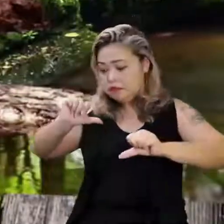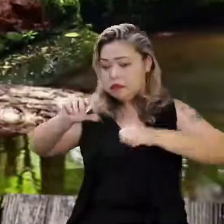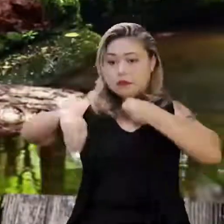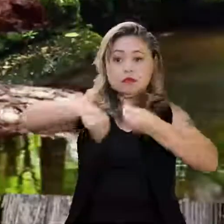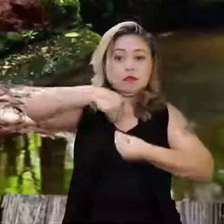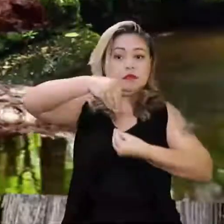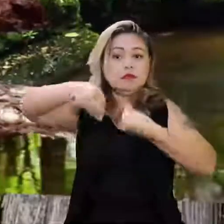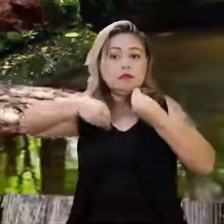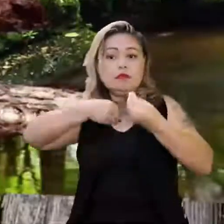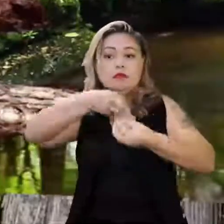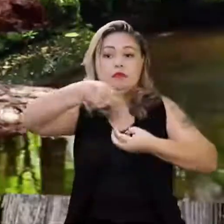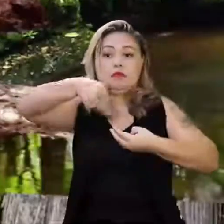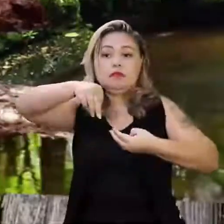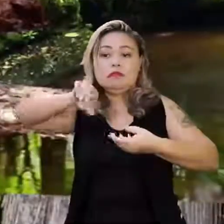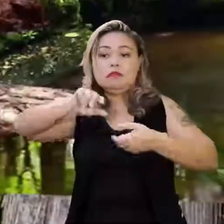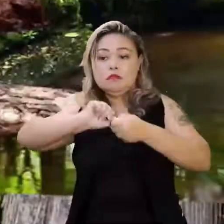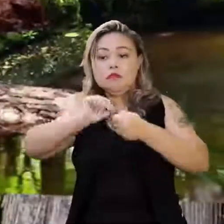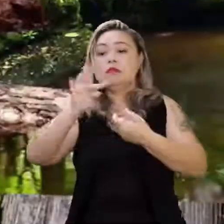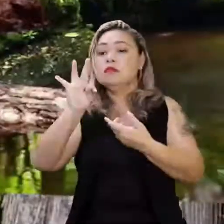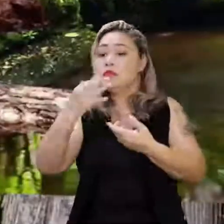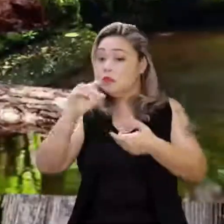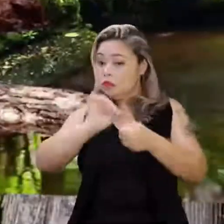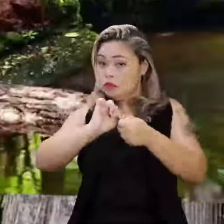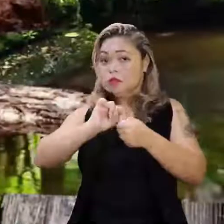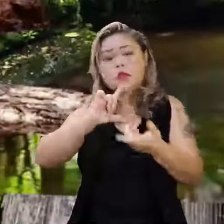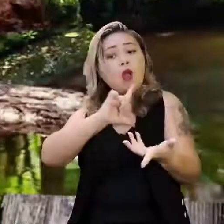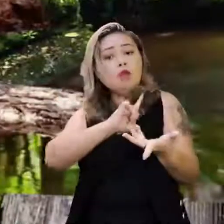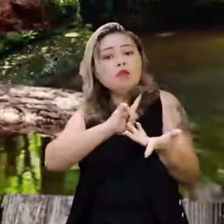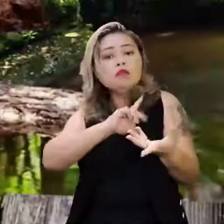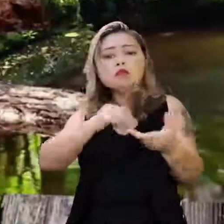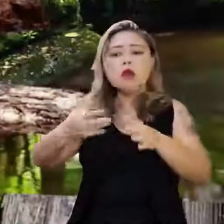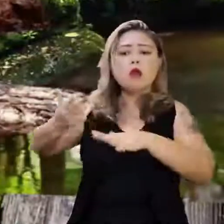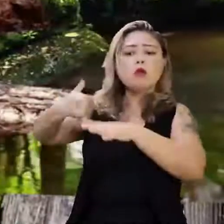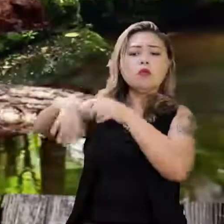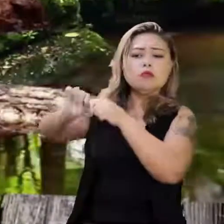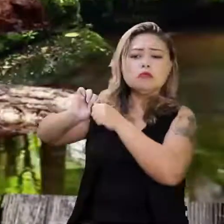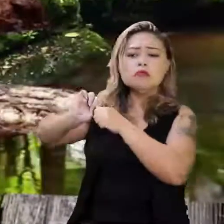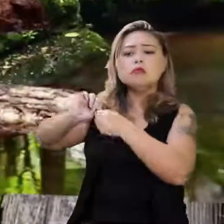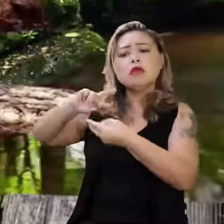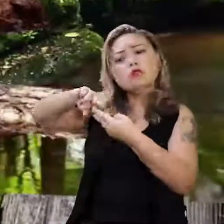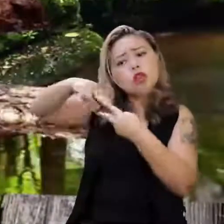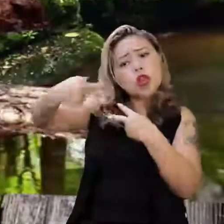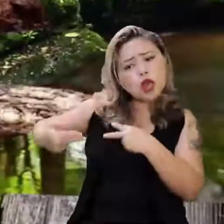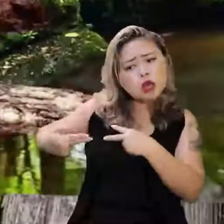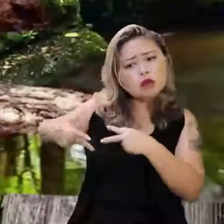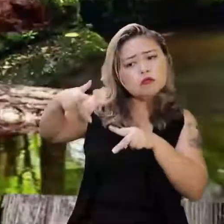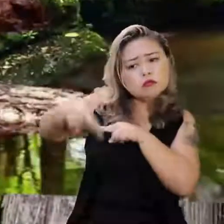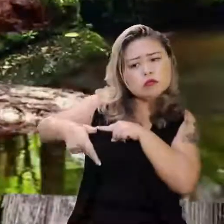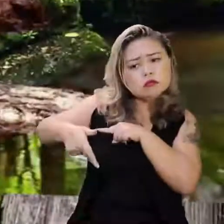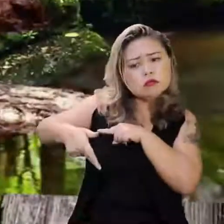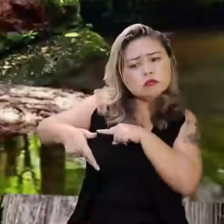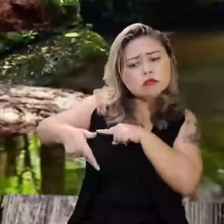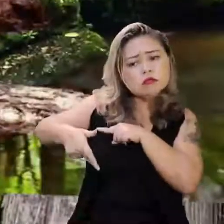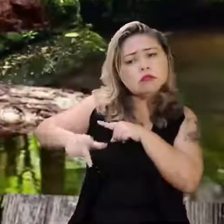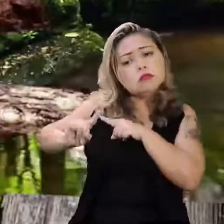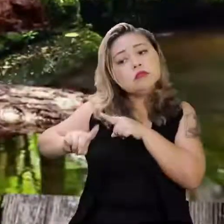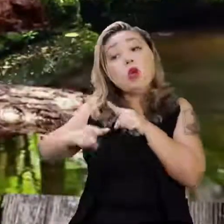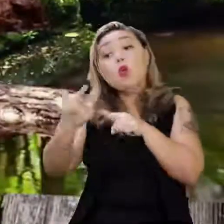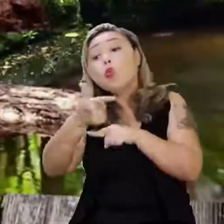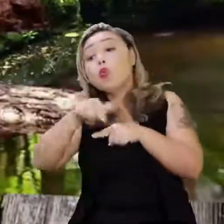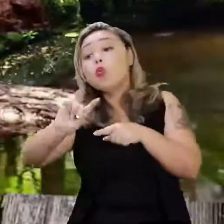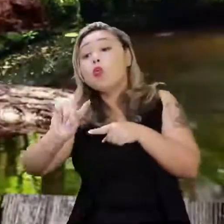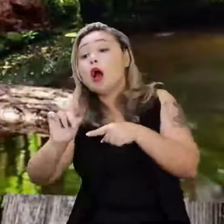mutacionais. Aí os eventos anagênicos, tá bom? Teve então um evento cladogenético, ruptura. Aí vem os